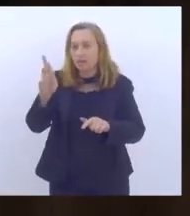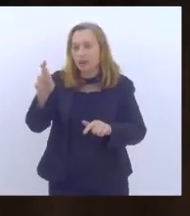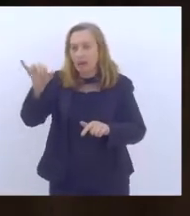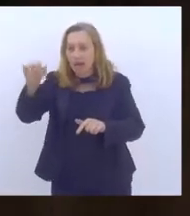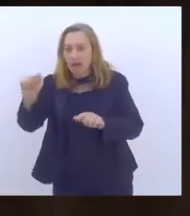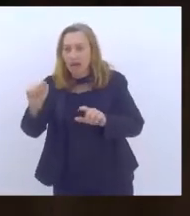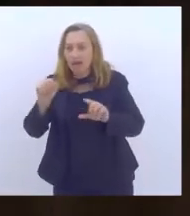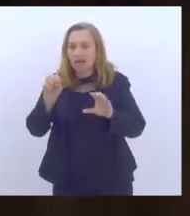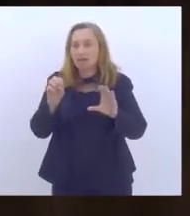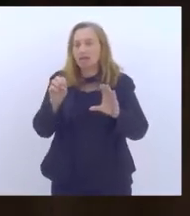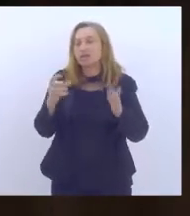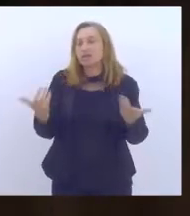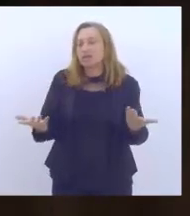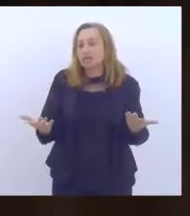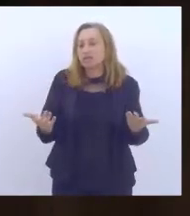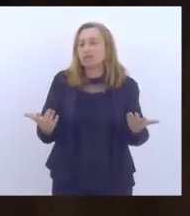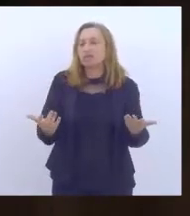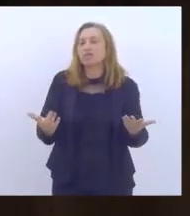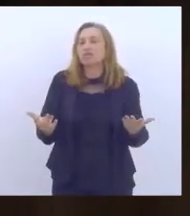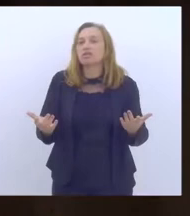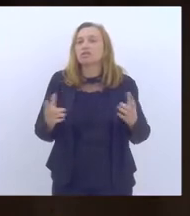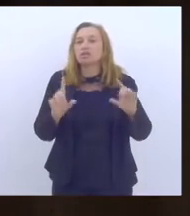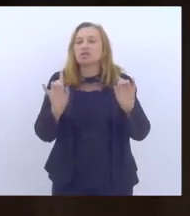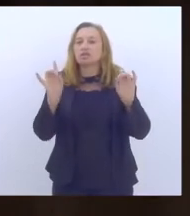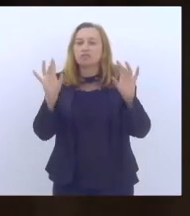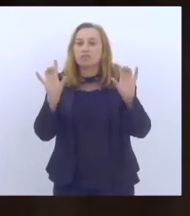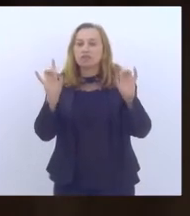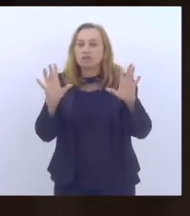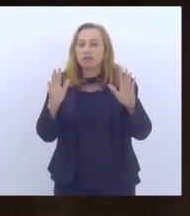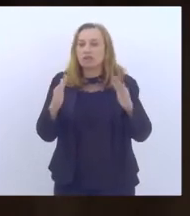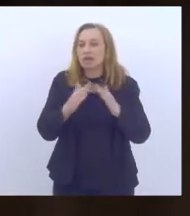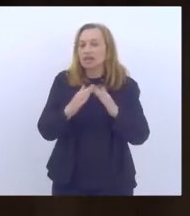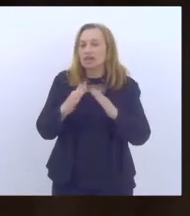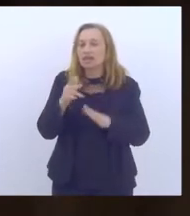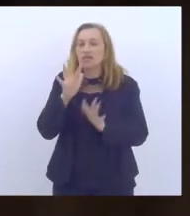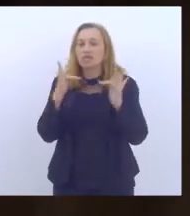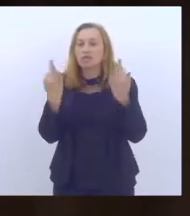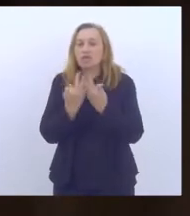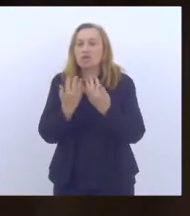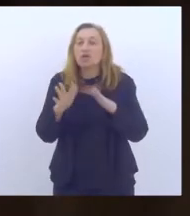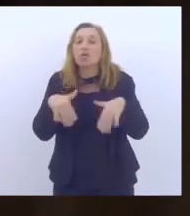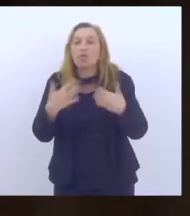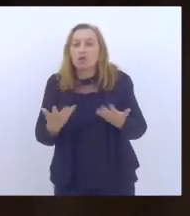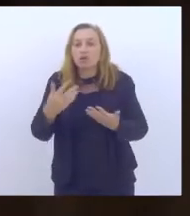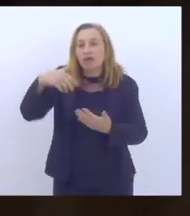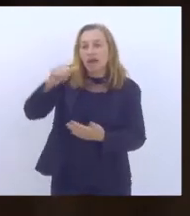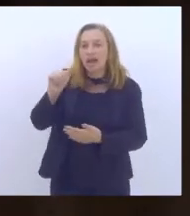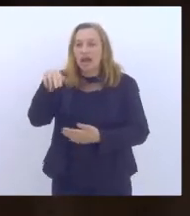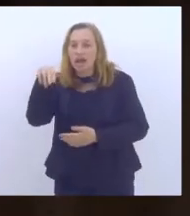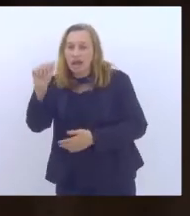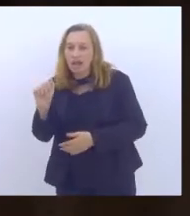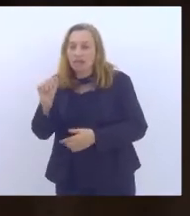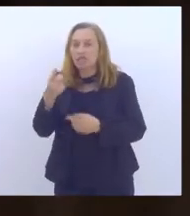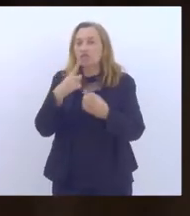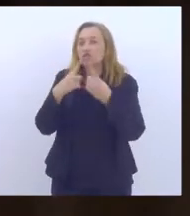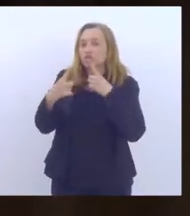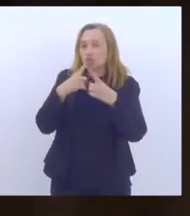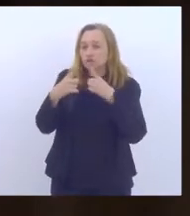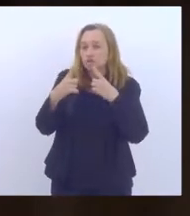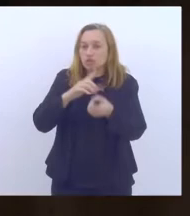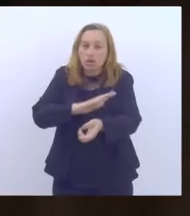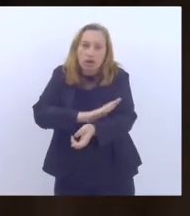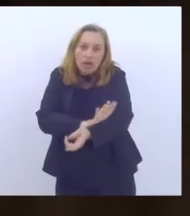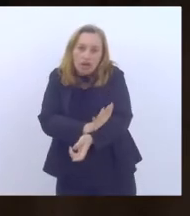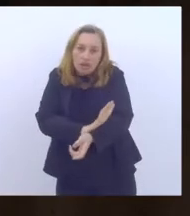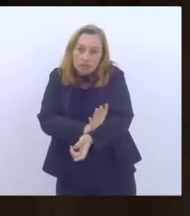de grande circulação em especial nas casas das famílias quando Ana Maria Braga discutia sobre